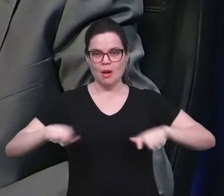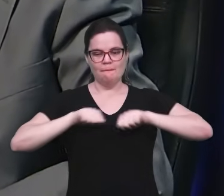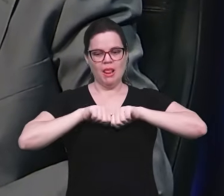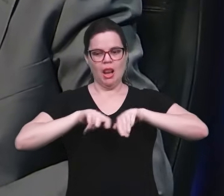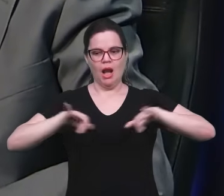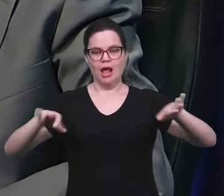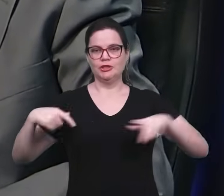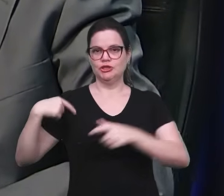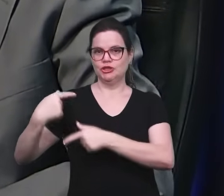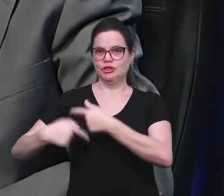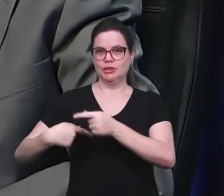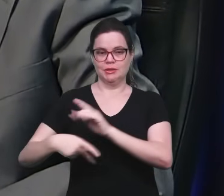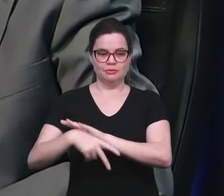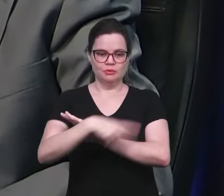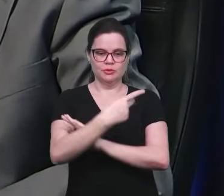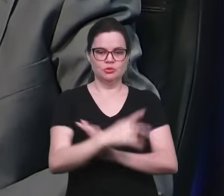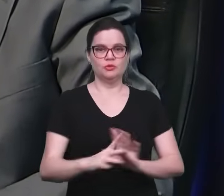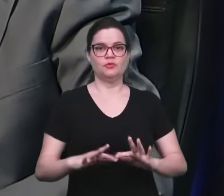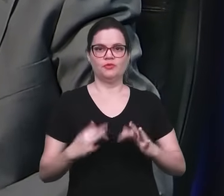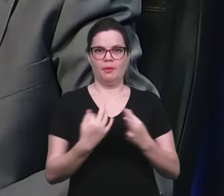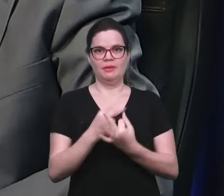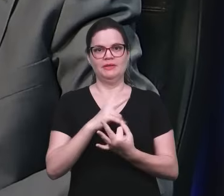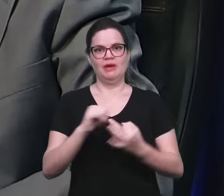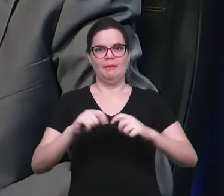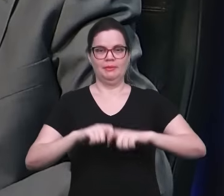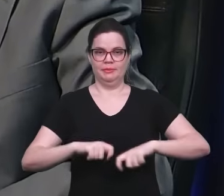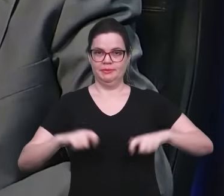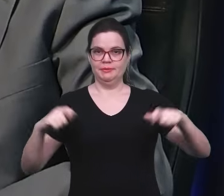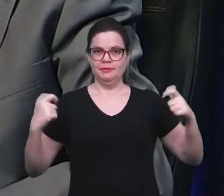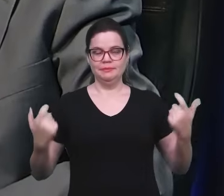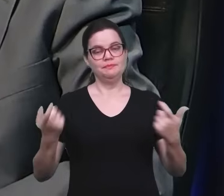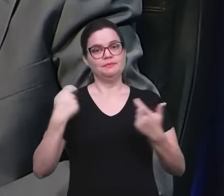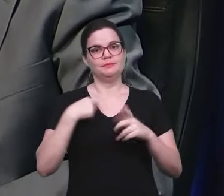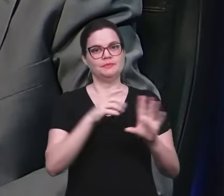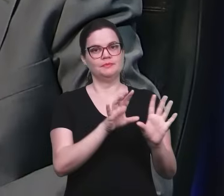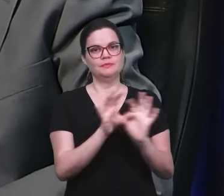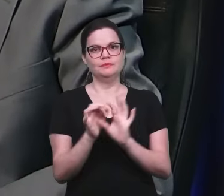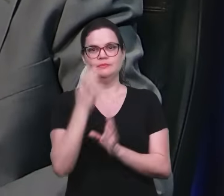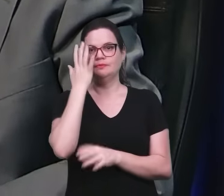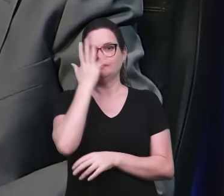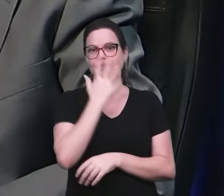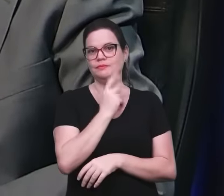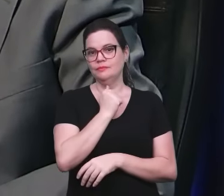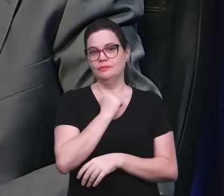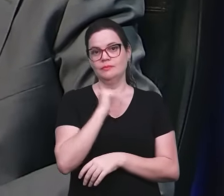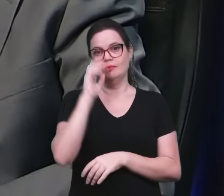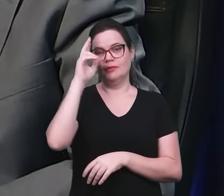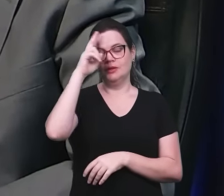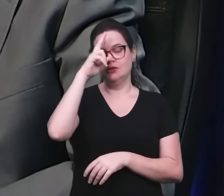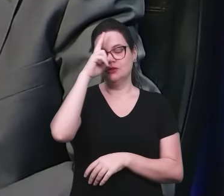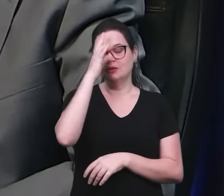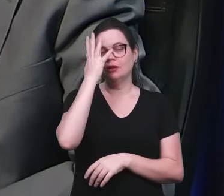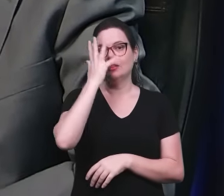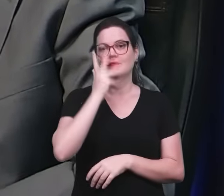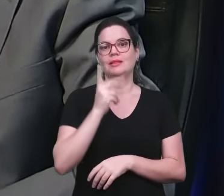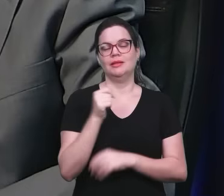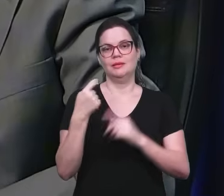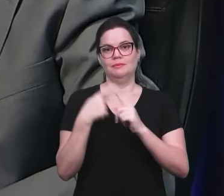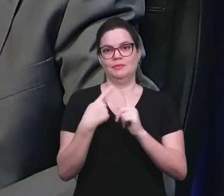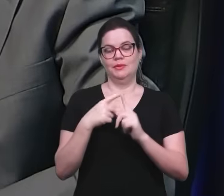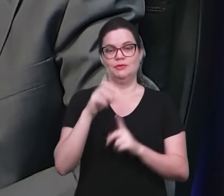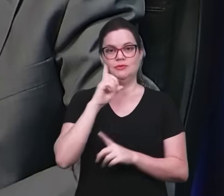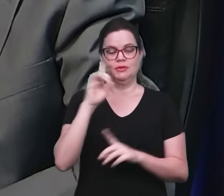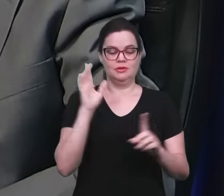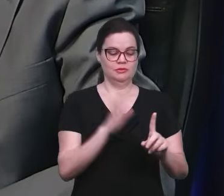desse contexto, desse chamado de Abraão, que naturalmente, como o pastor Elcio